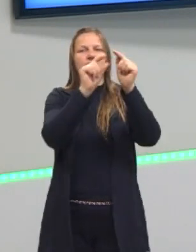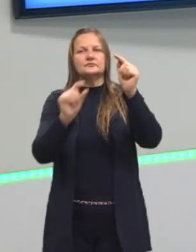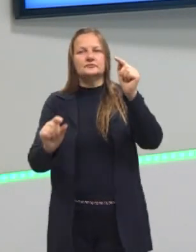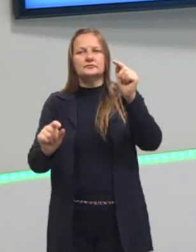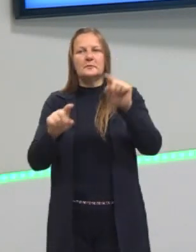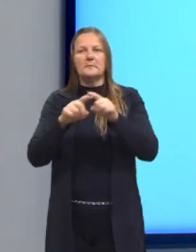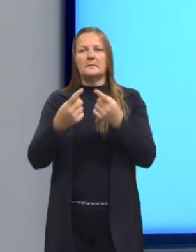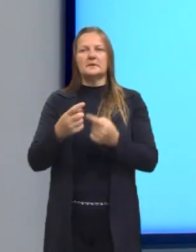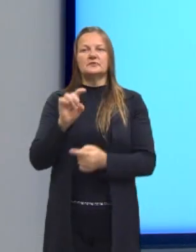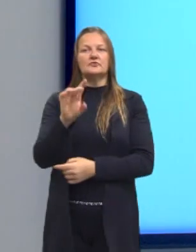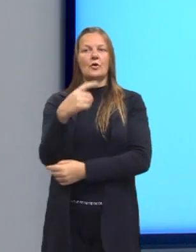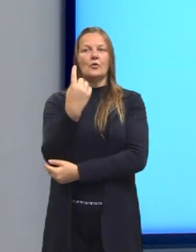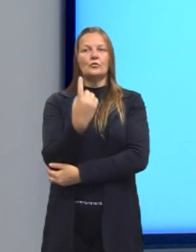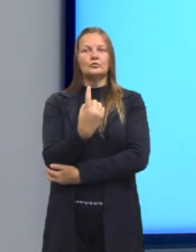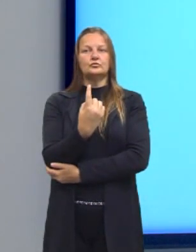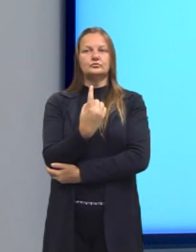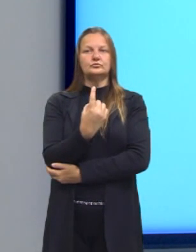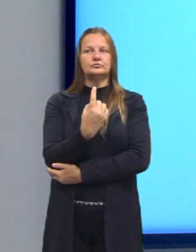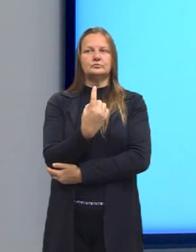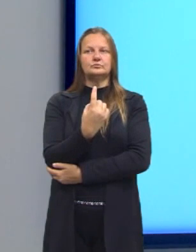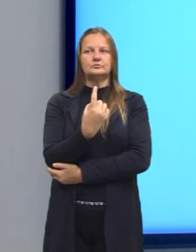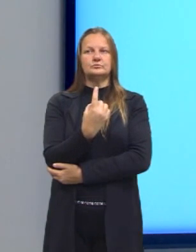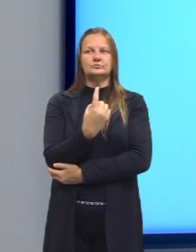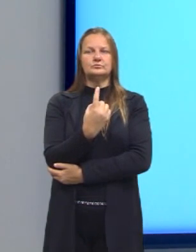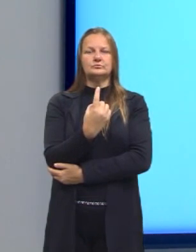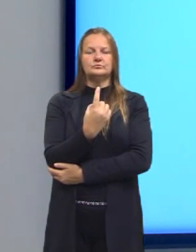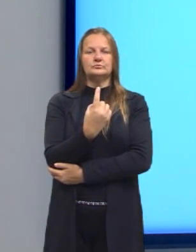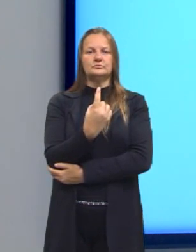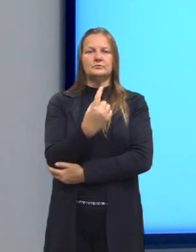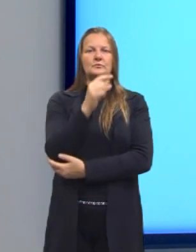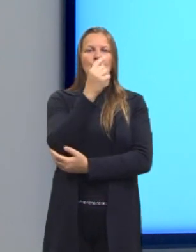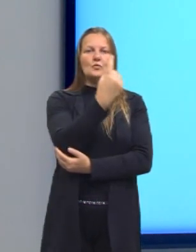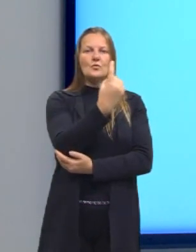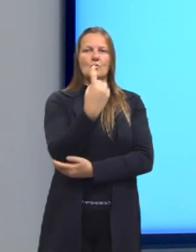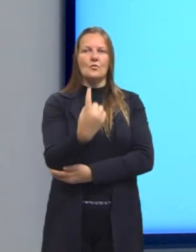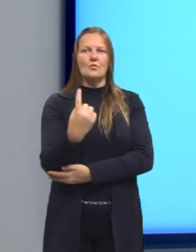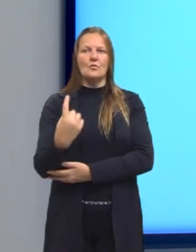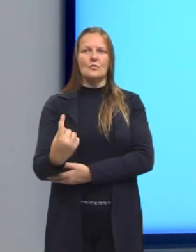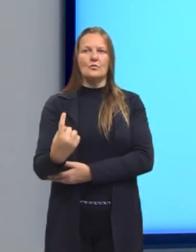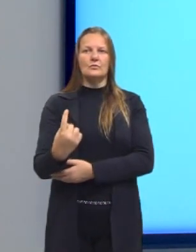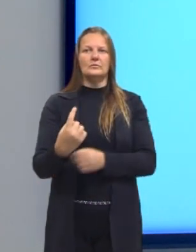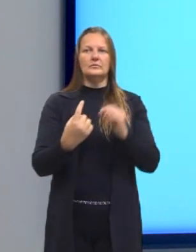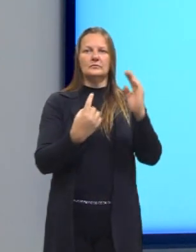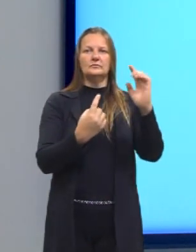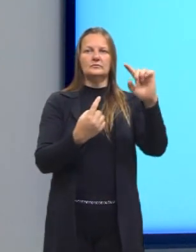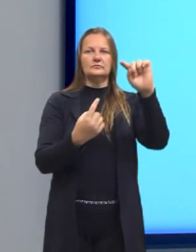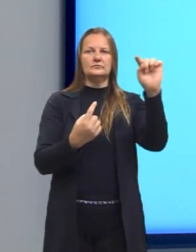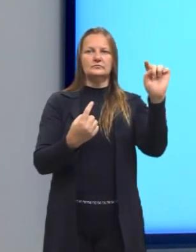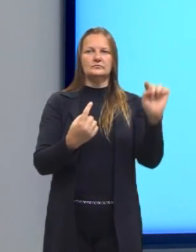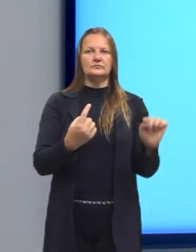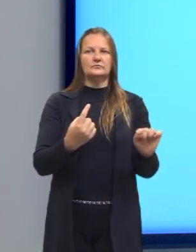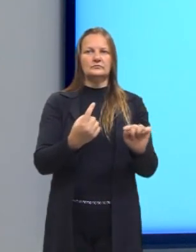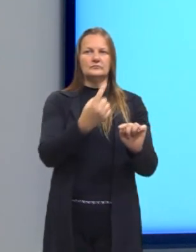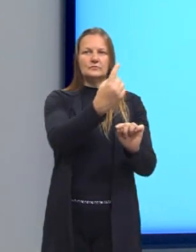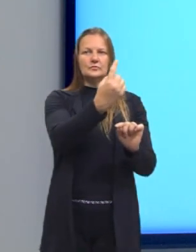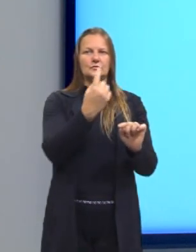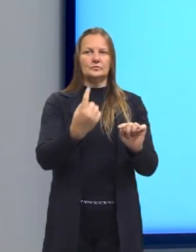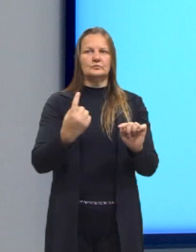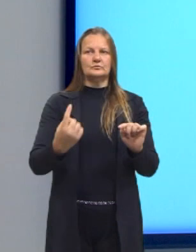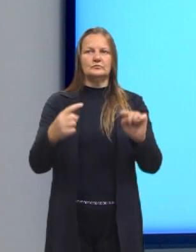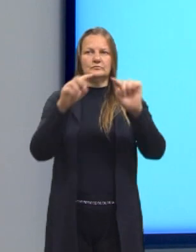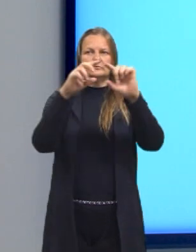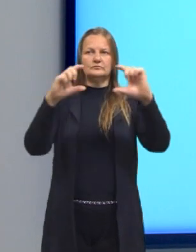mas aqui nós temos que a diagonal principal sempre vai ser um nós não vamos utilizar muito